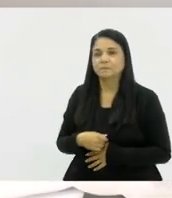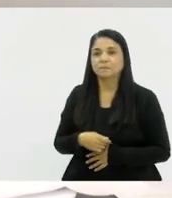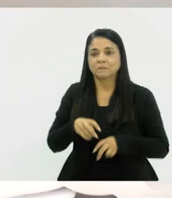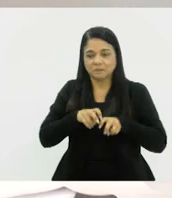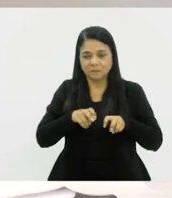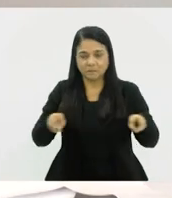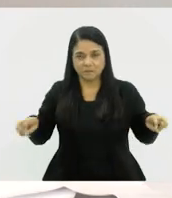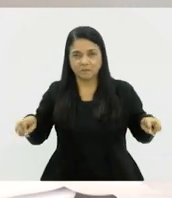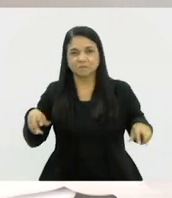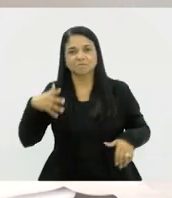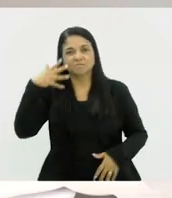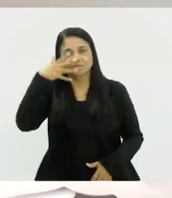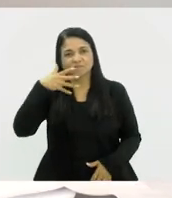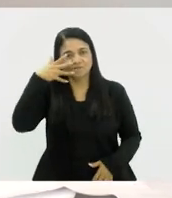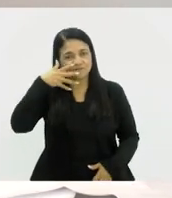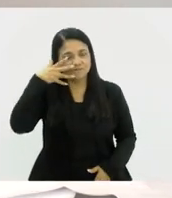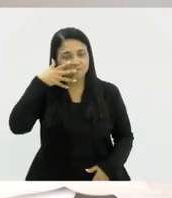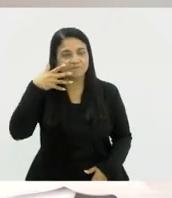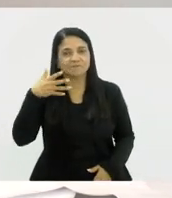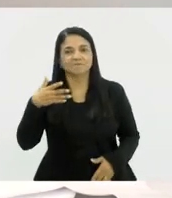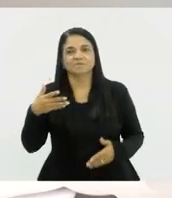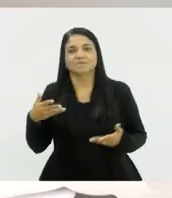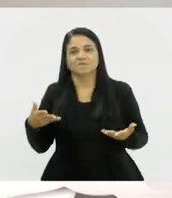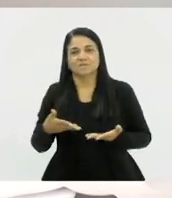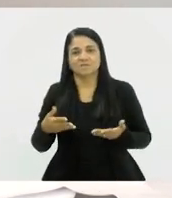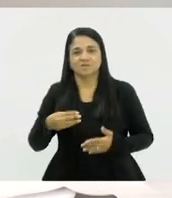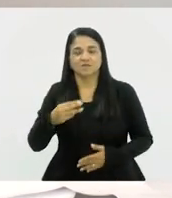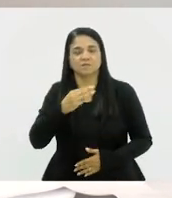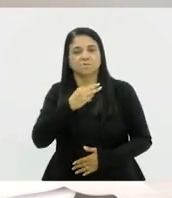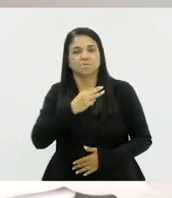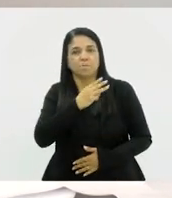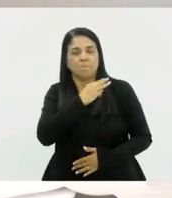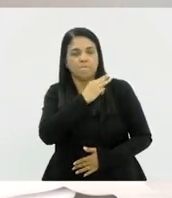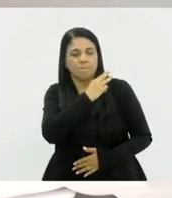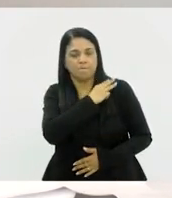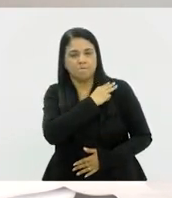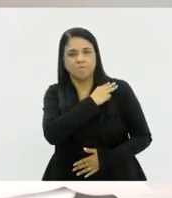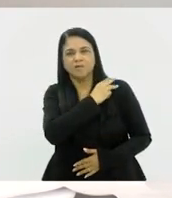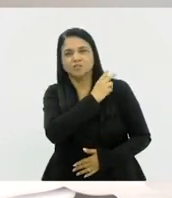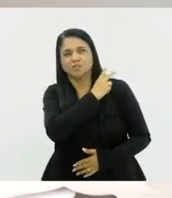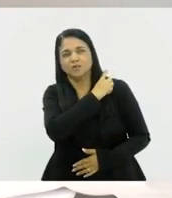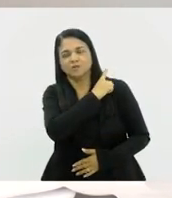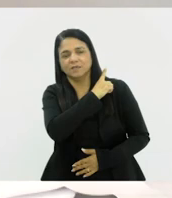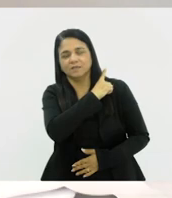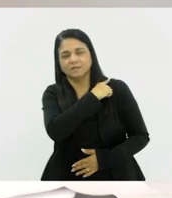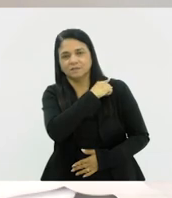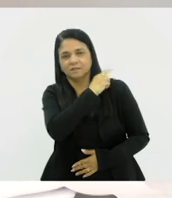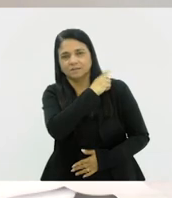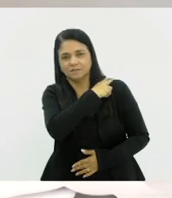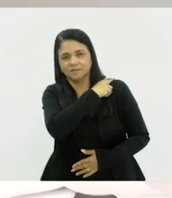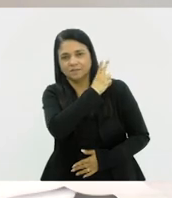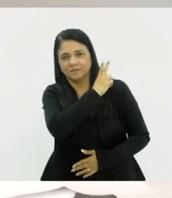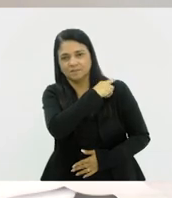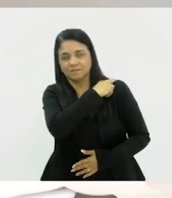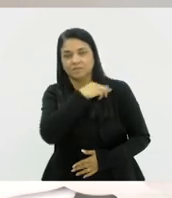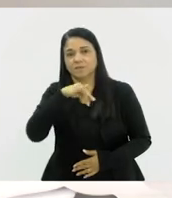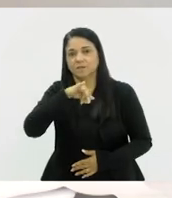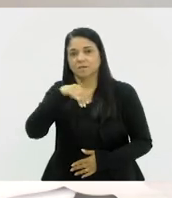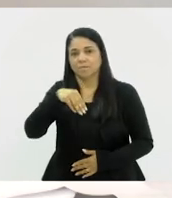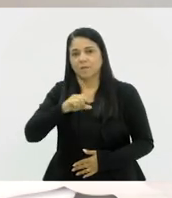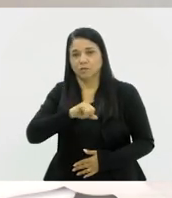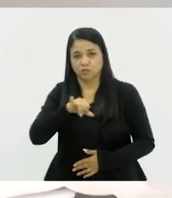mesa eu queria ouvir agora o o major marelo que tá aqui representando a a polícia militar do Rio de